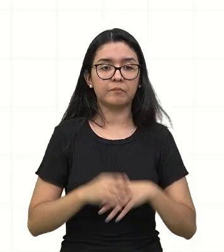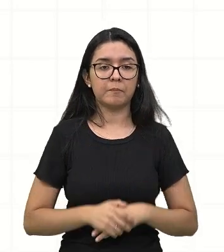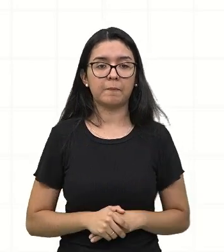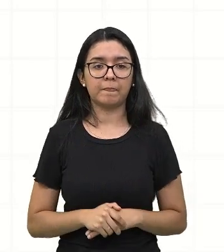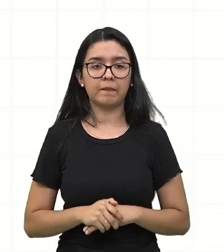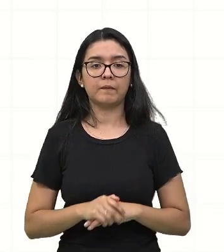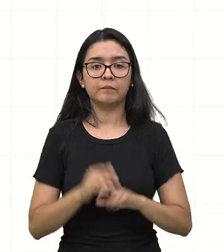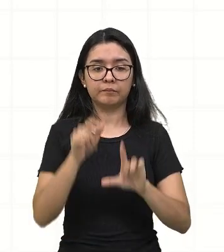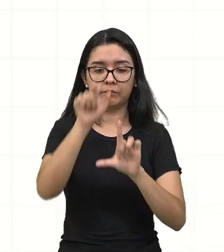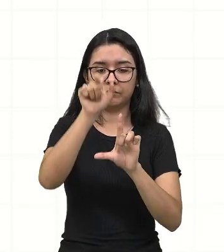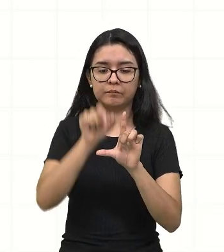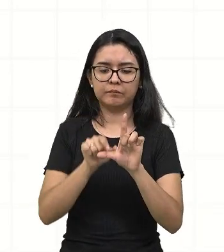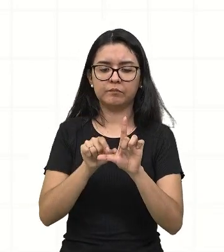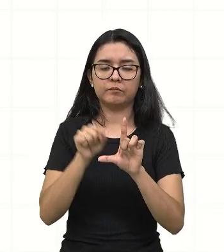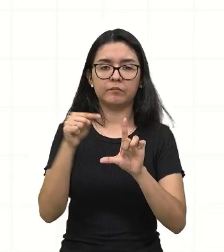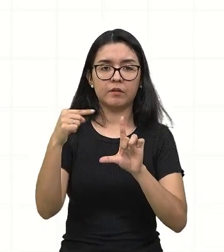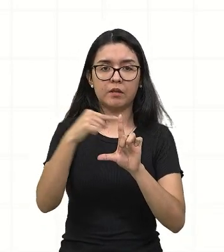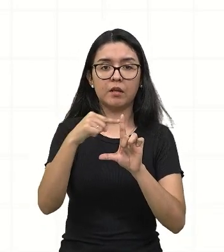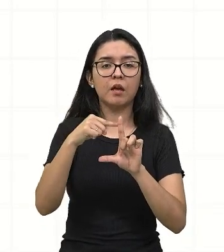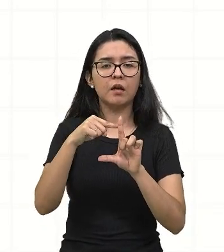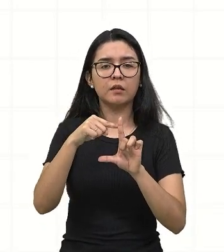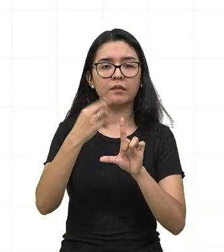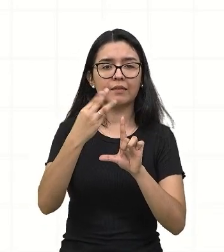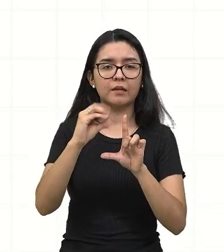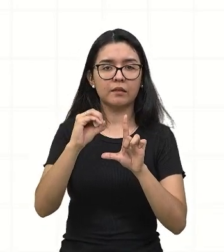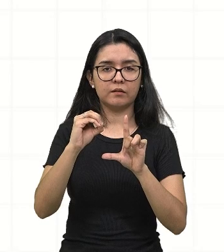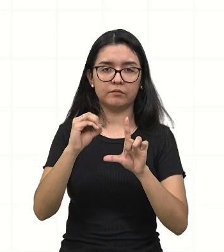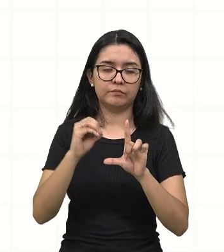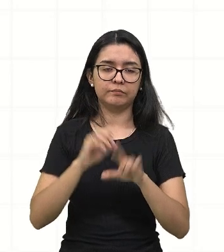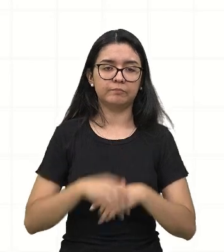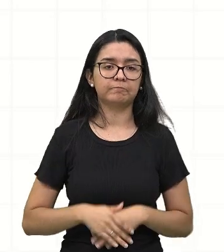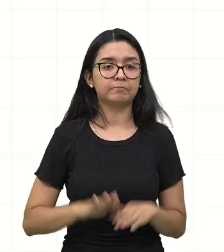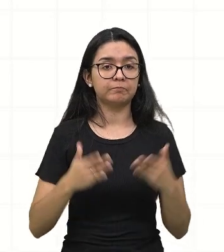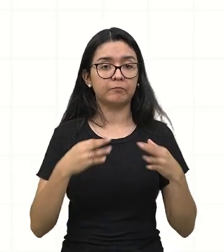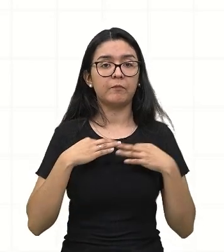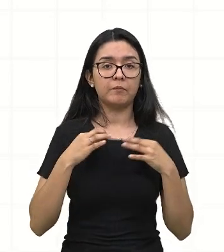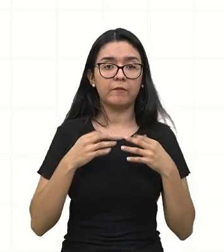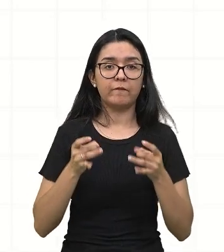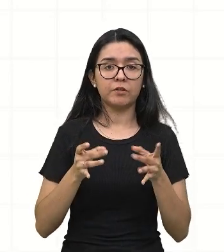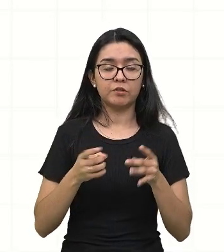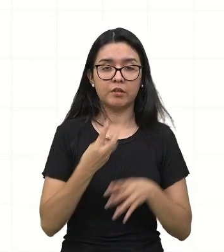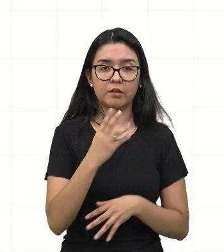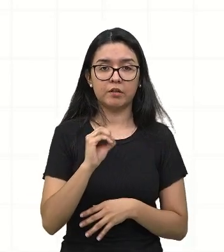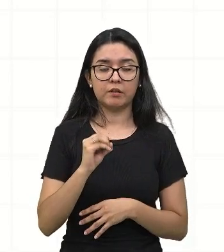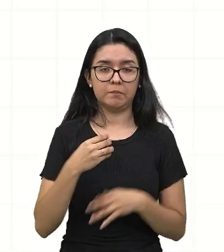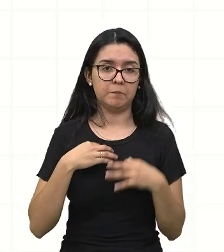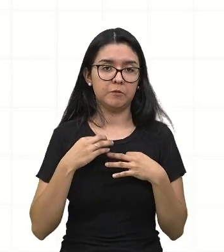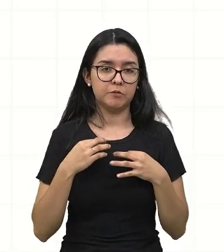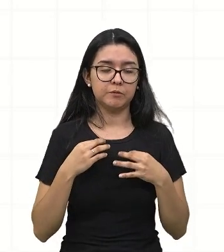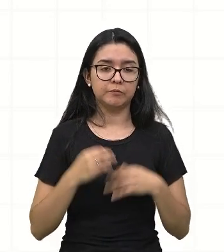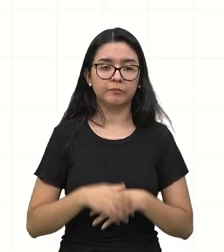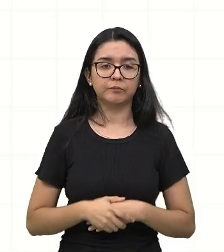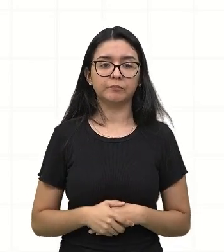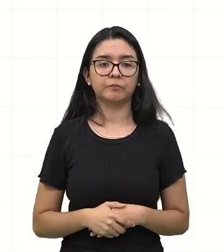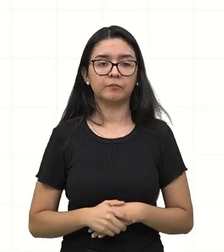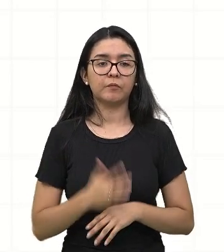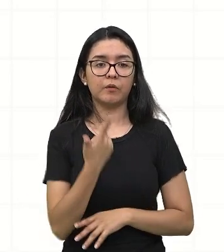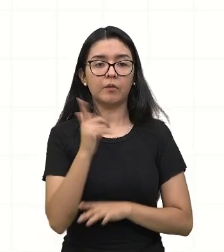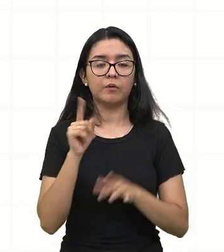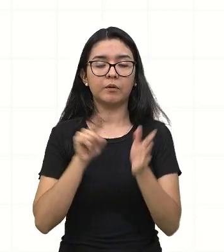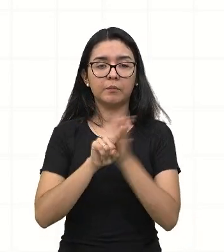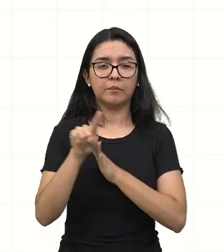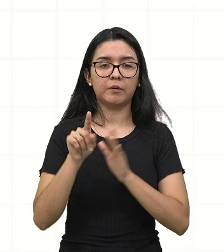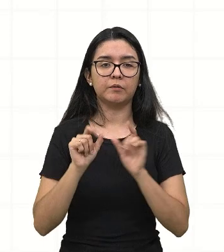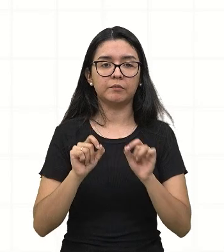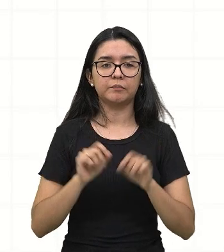barrinha está, ó, exatamente na direção do 30, ó, tá bom? Então, blusas foram vendidos 30. A outra pergunta